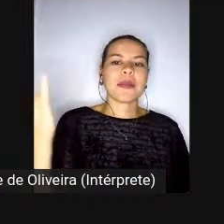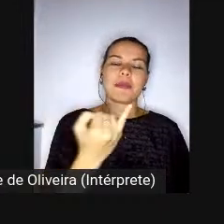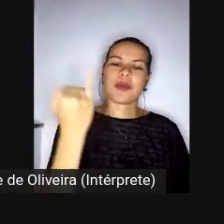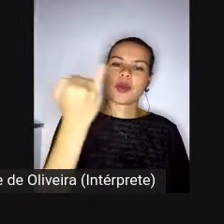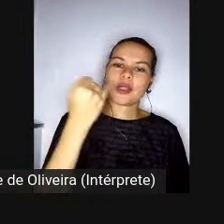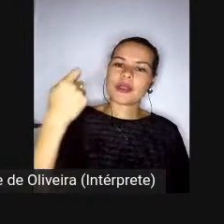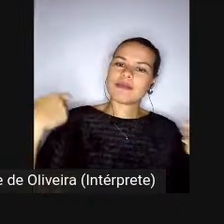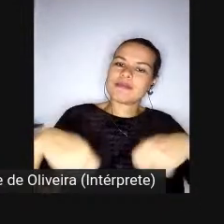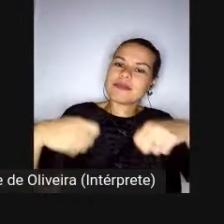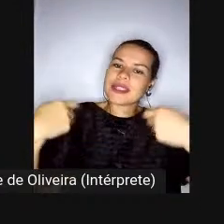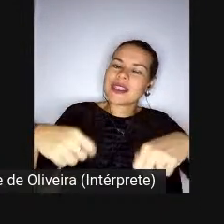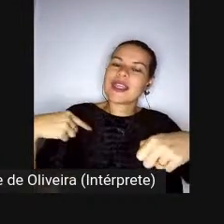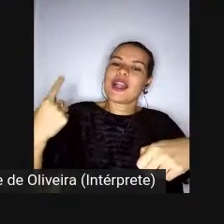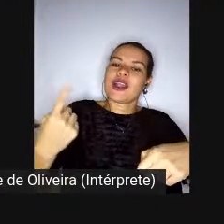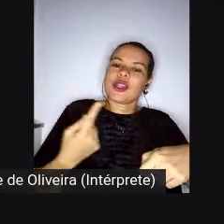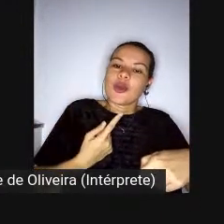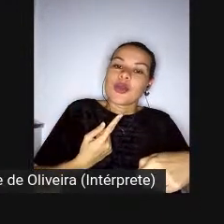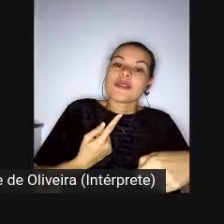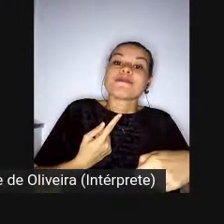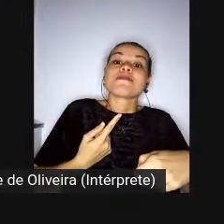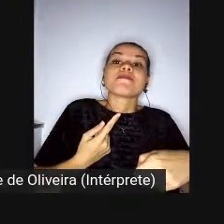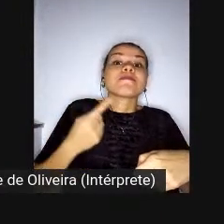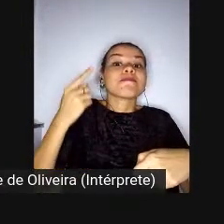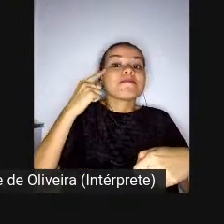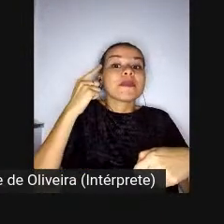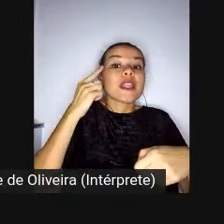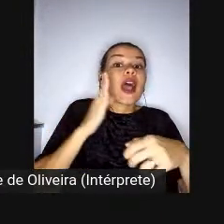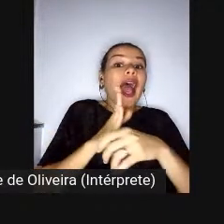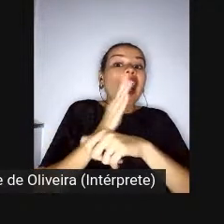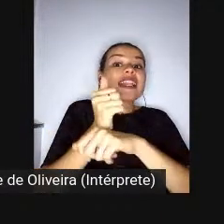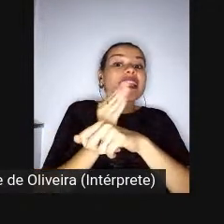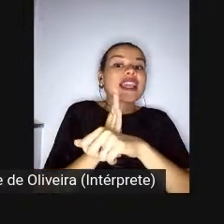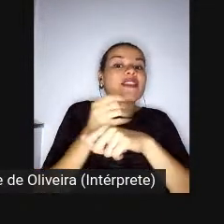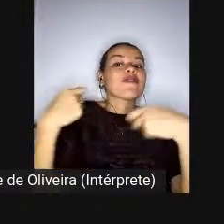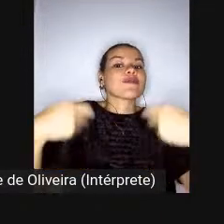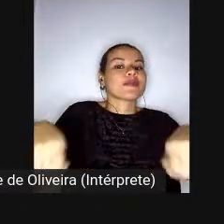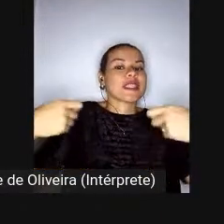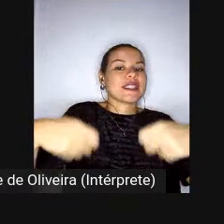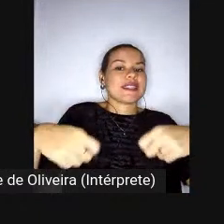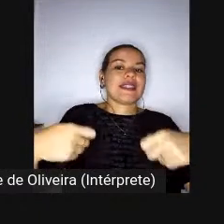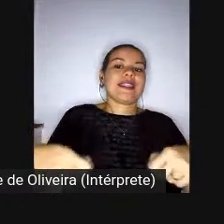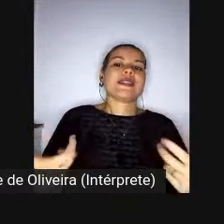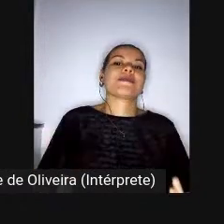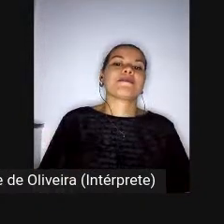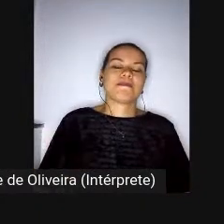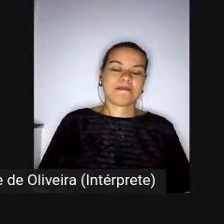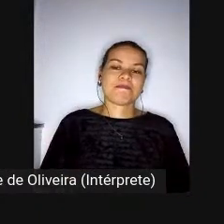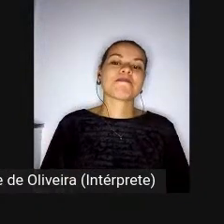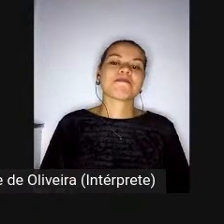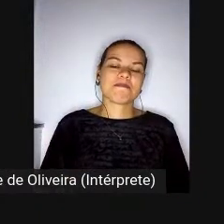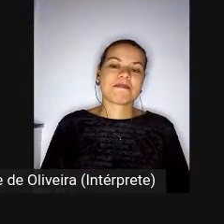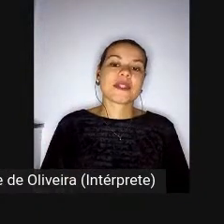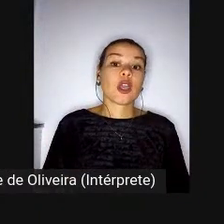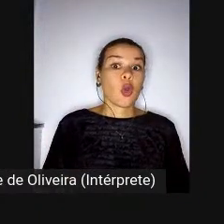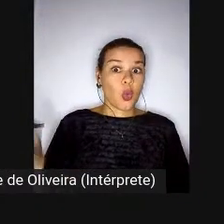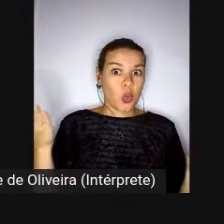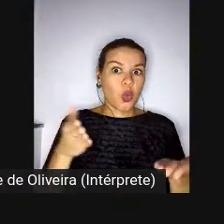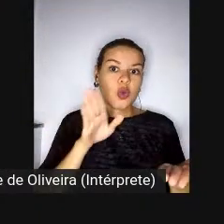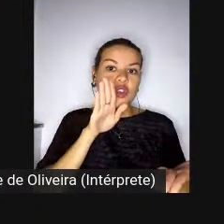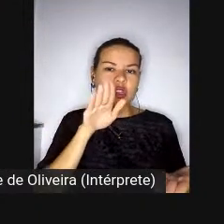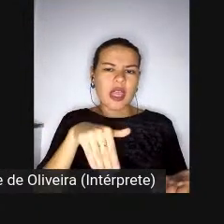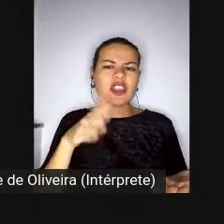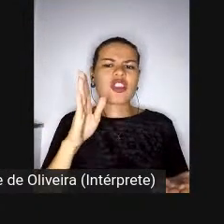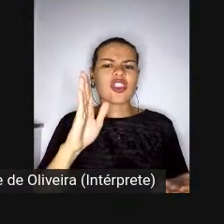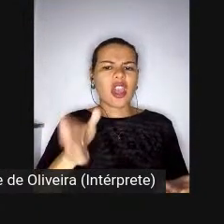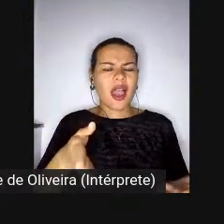da gente tentar tornar esse os eventos a gente sempre mais inclusivos hoje de tarde como Fabinho bem falou